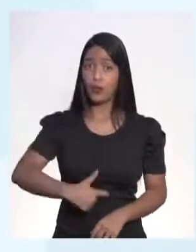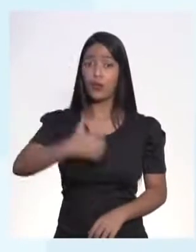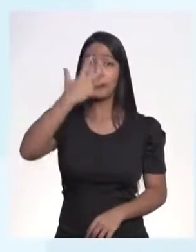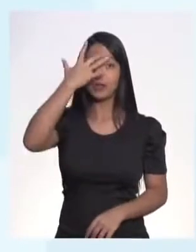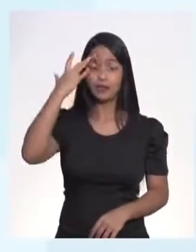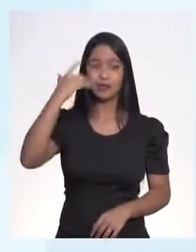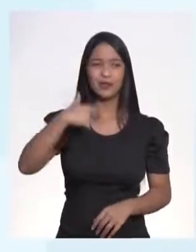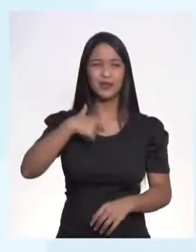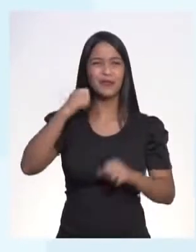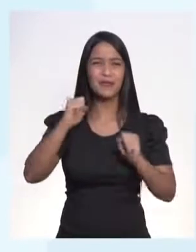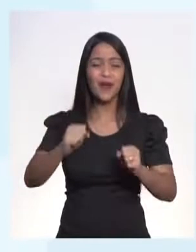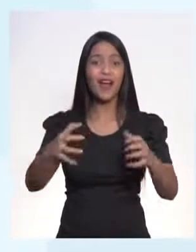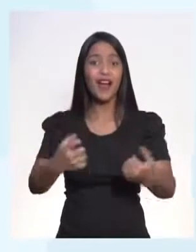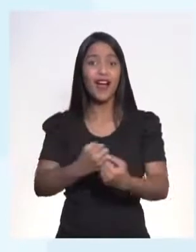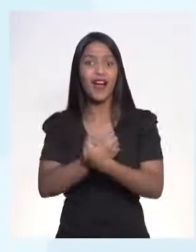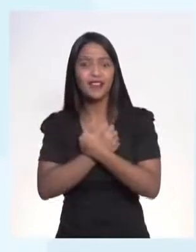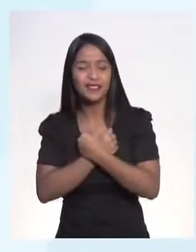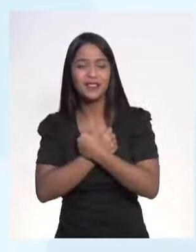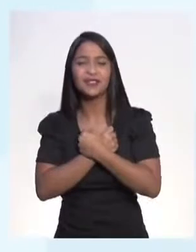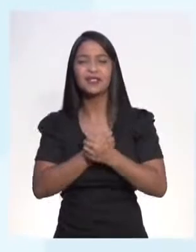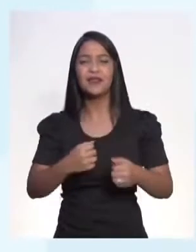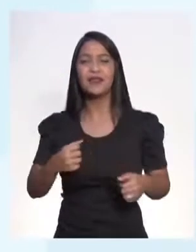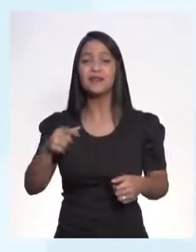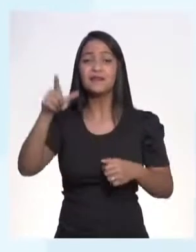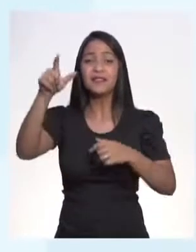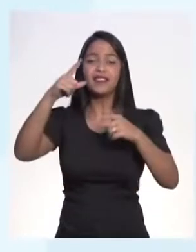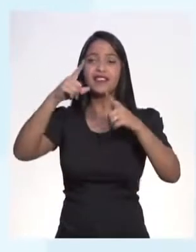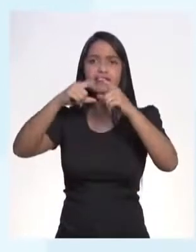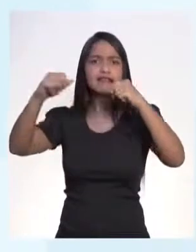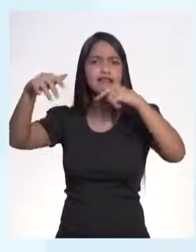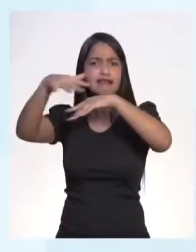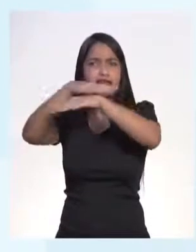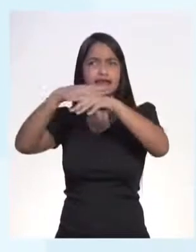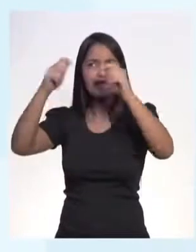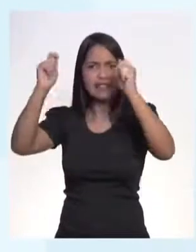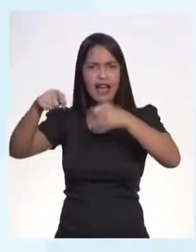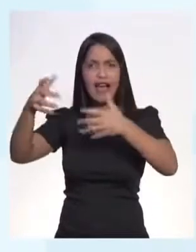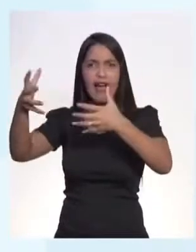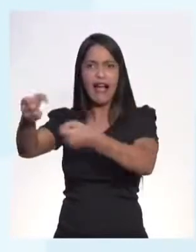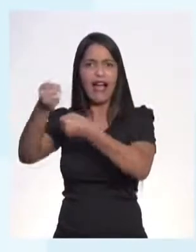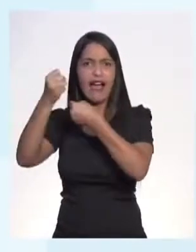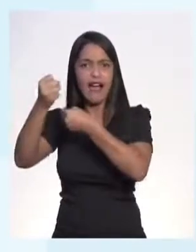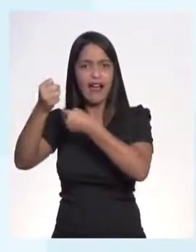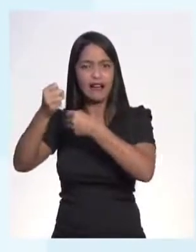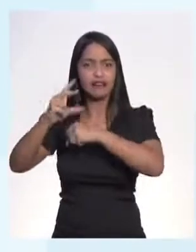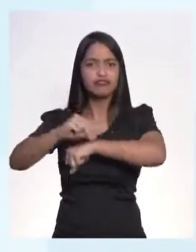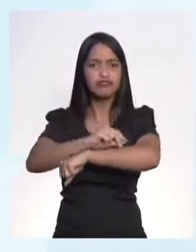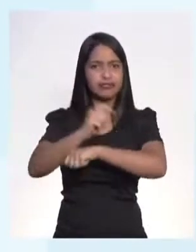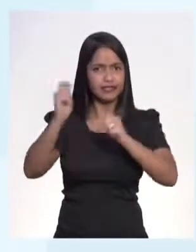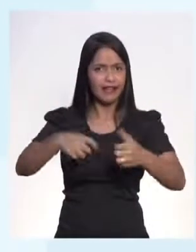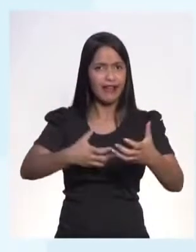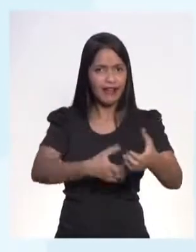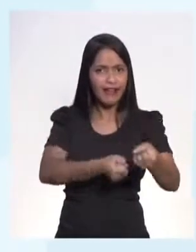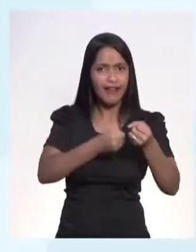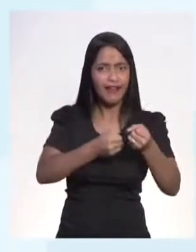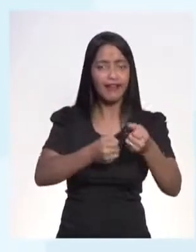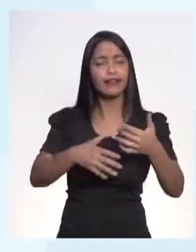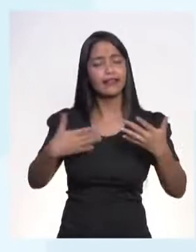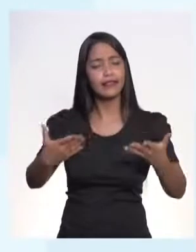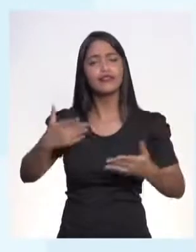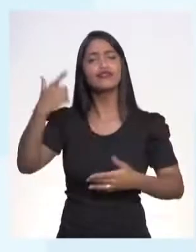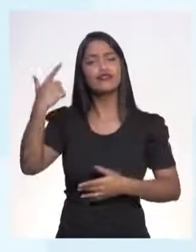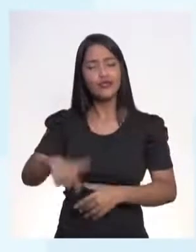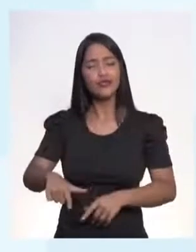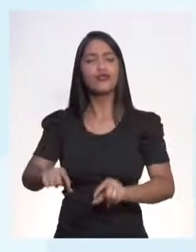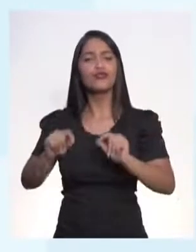agarrar eu encontro pessoal posso cantar os astros podem agarrar a cigarra pode agarrar então gente a gente tratar aqui